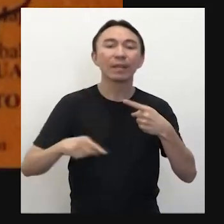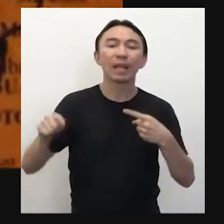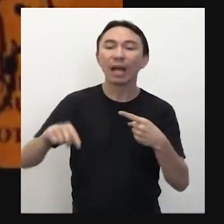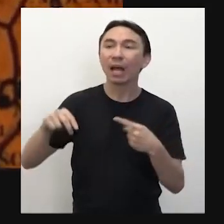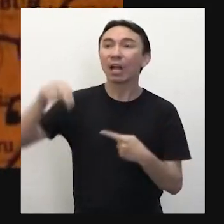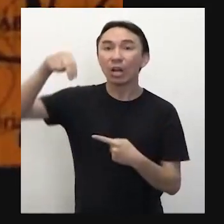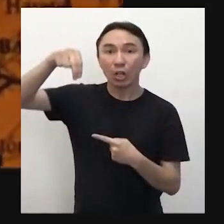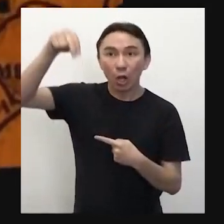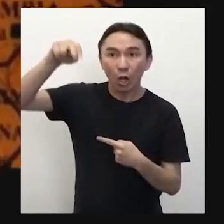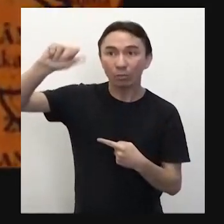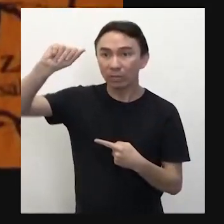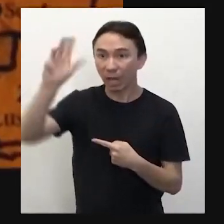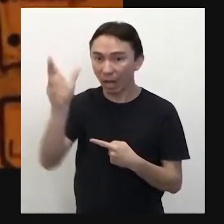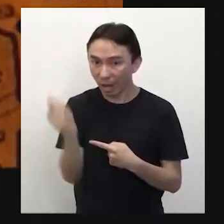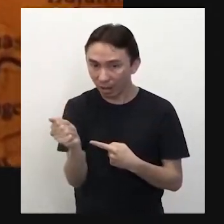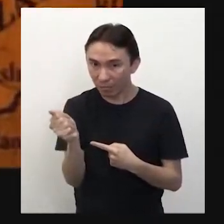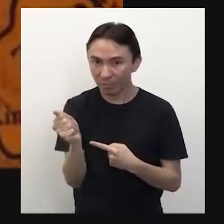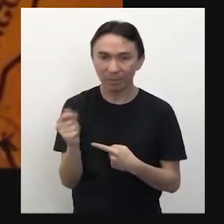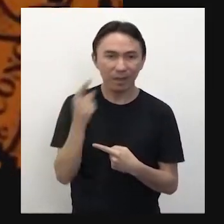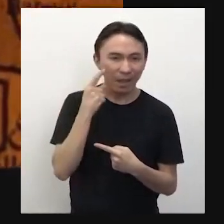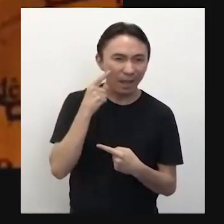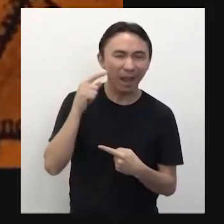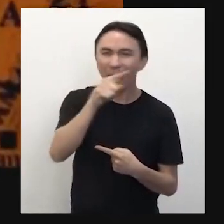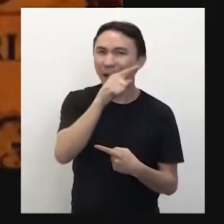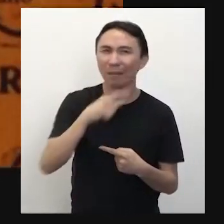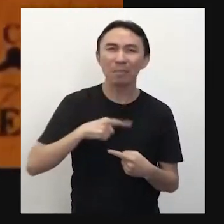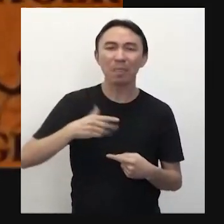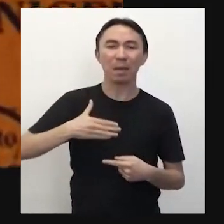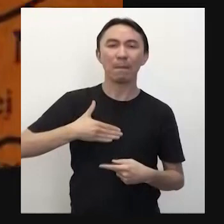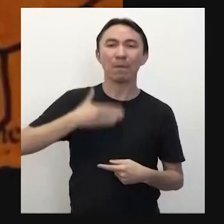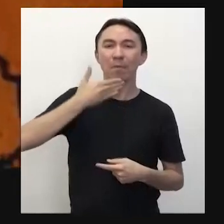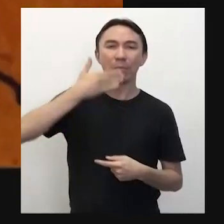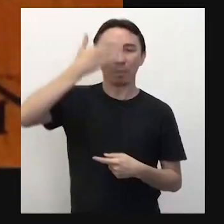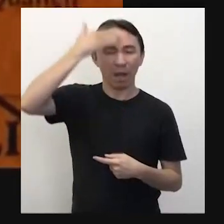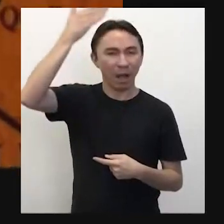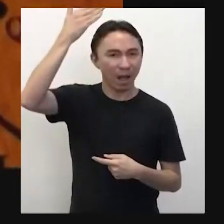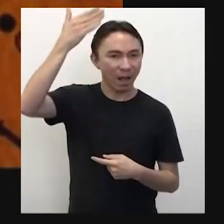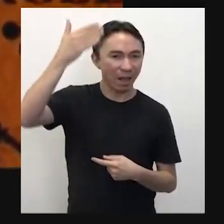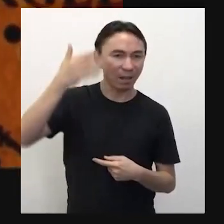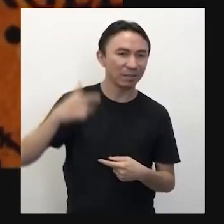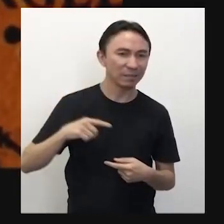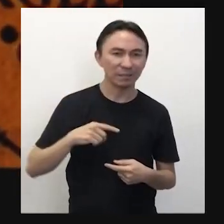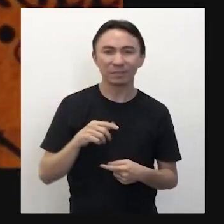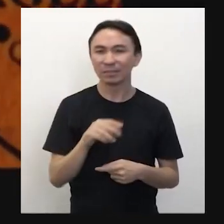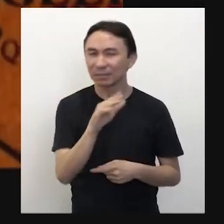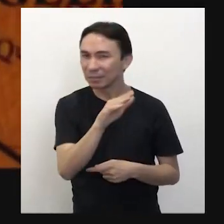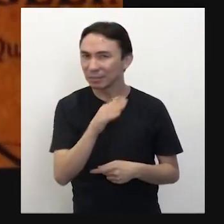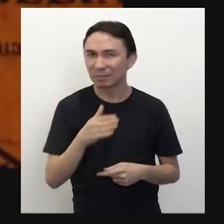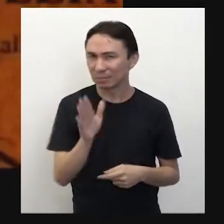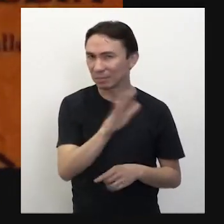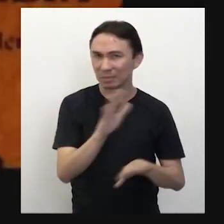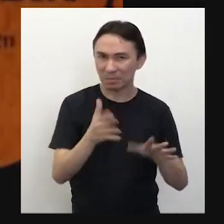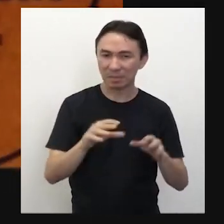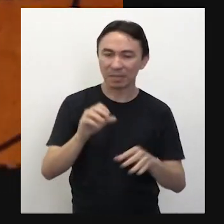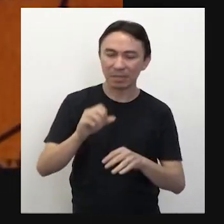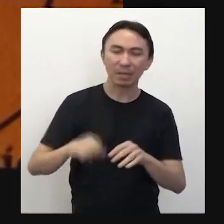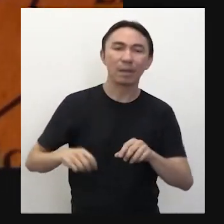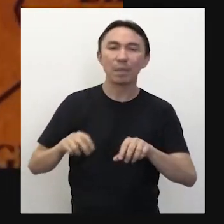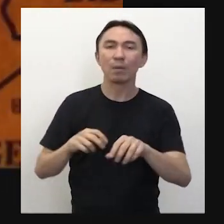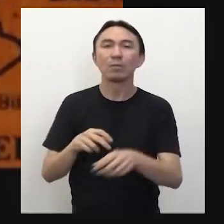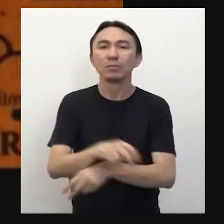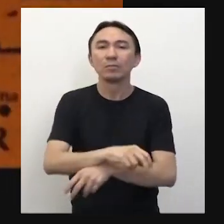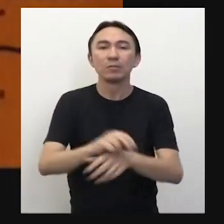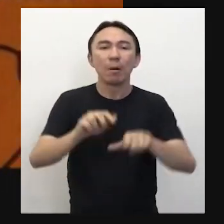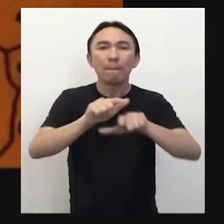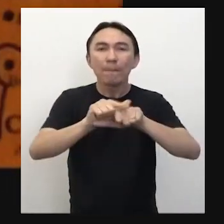que é árabe. São aquelas tribos árabes que vivem ali por cima, naquela borda superior do Saara, junto ao Mediterrâneo.